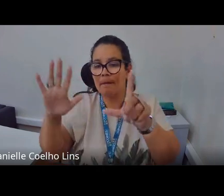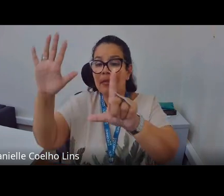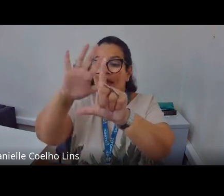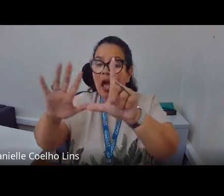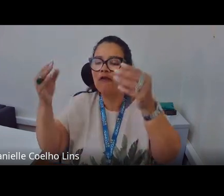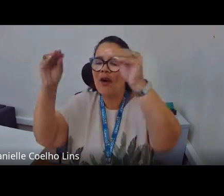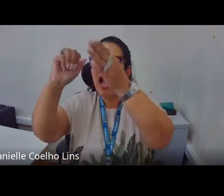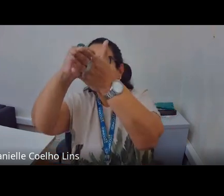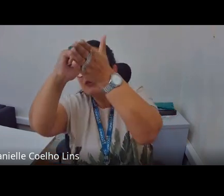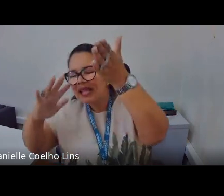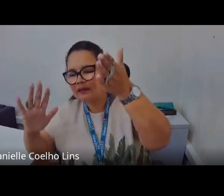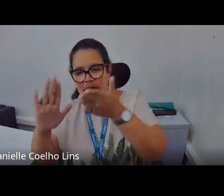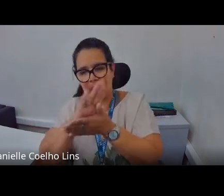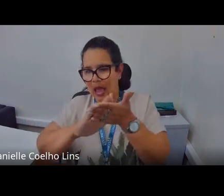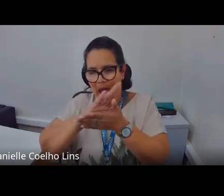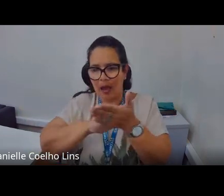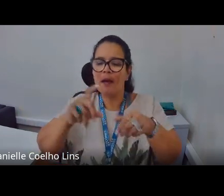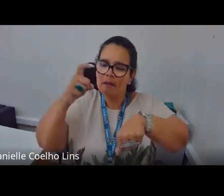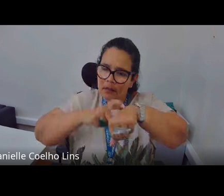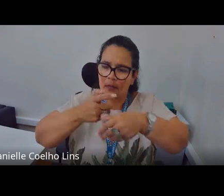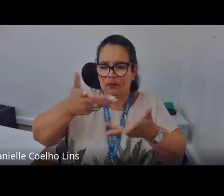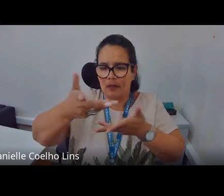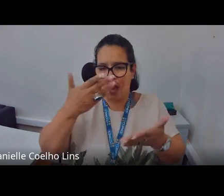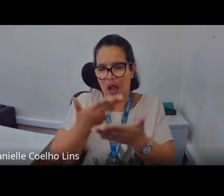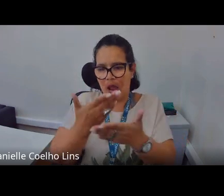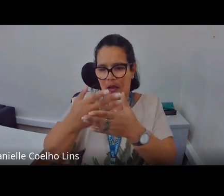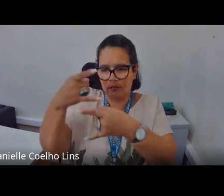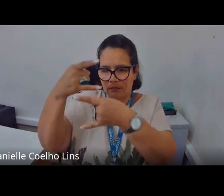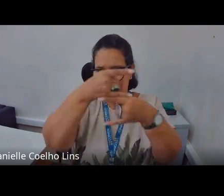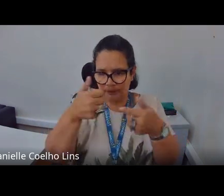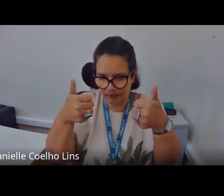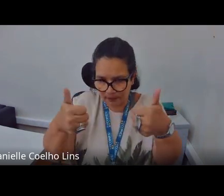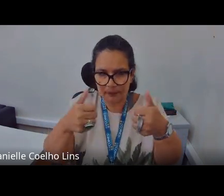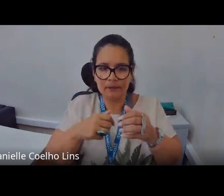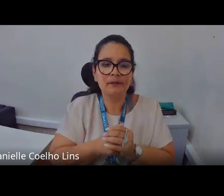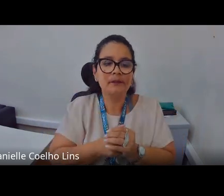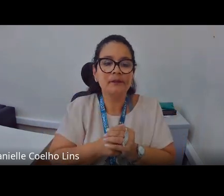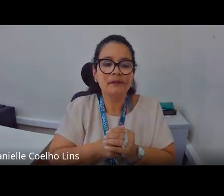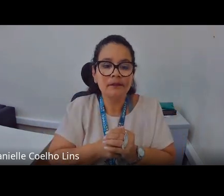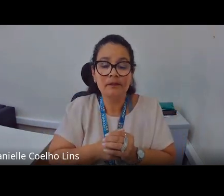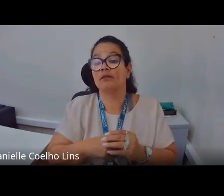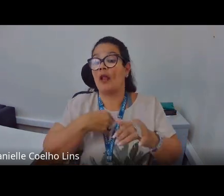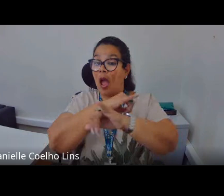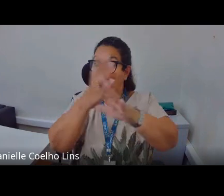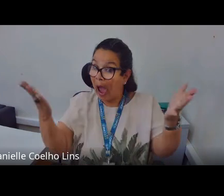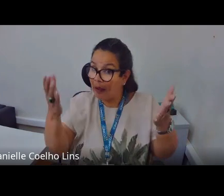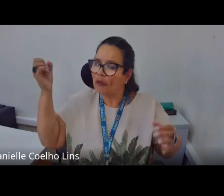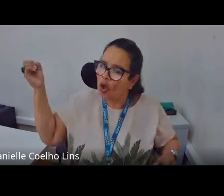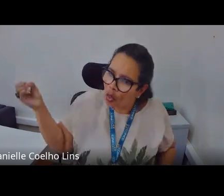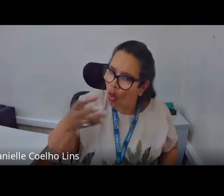a gente não vai ter atividade na plataforma para que vocês possam fazer. As atividades serão feitas em sala de